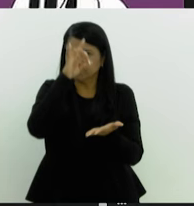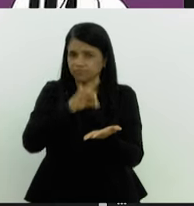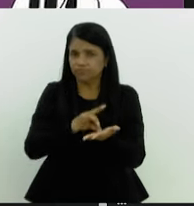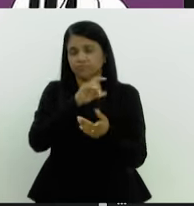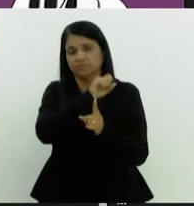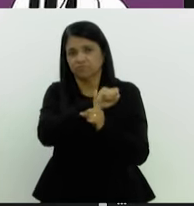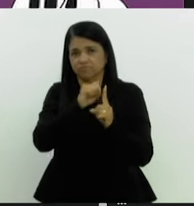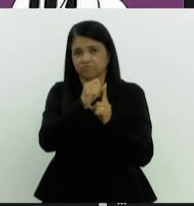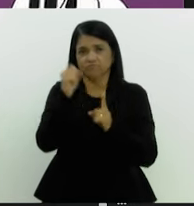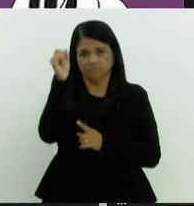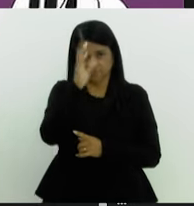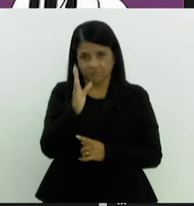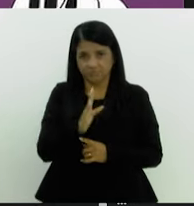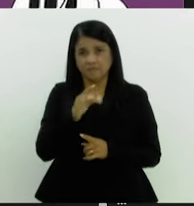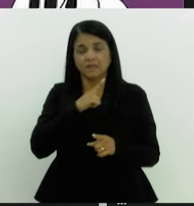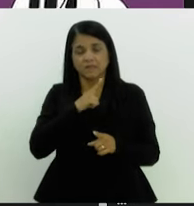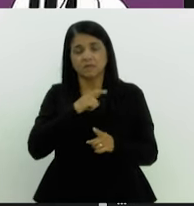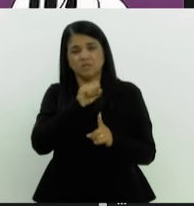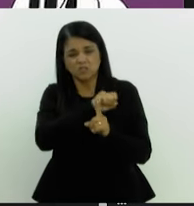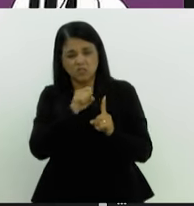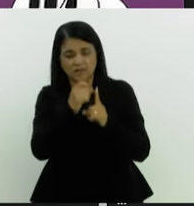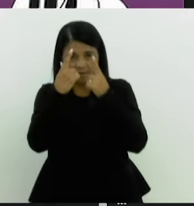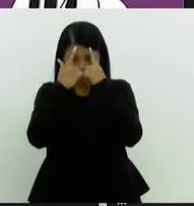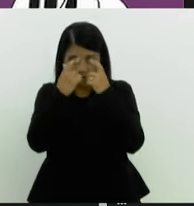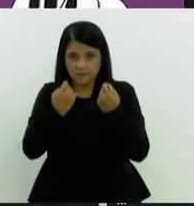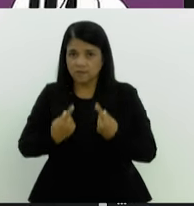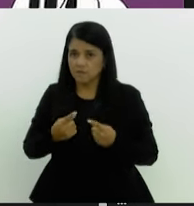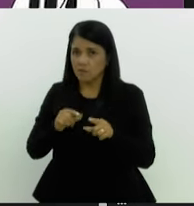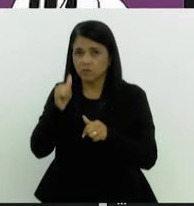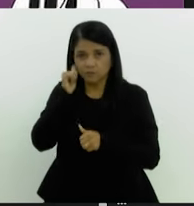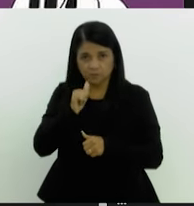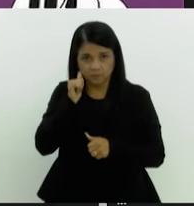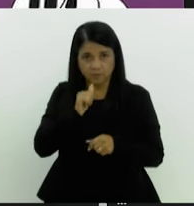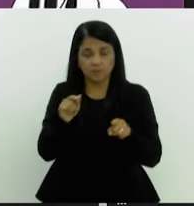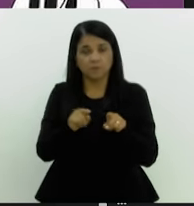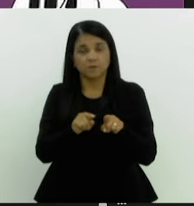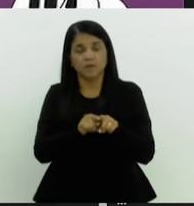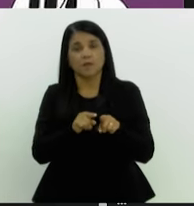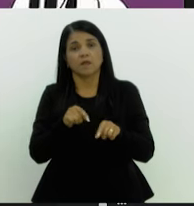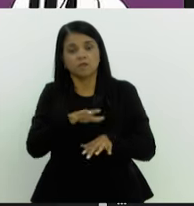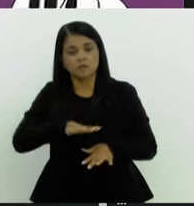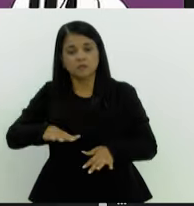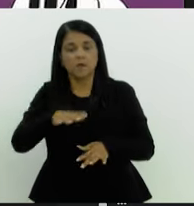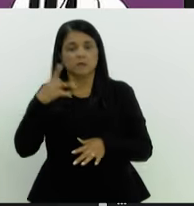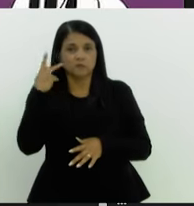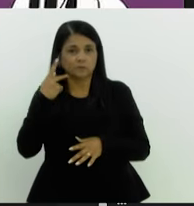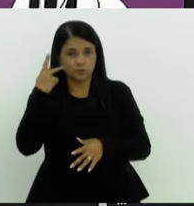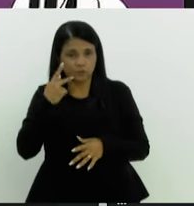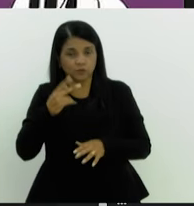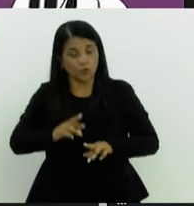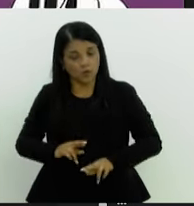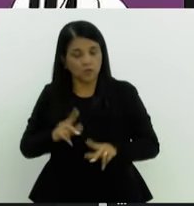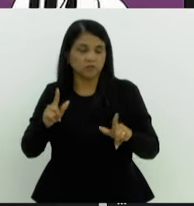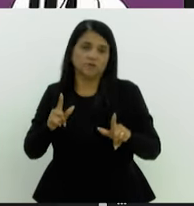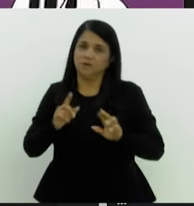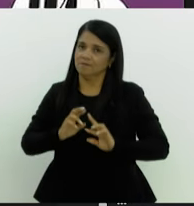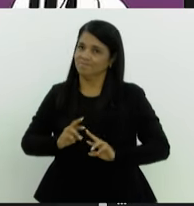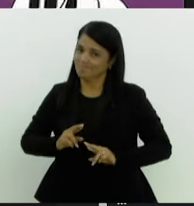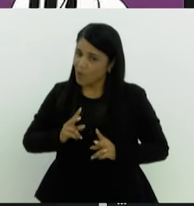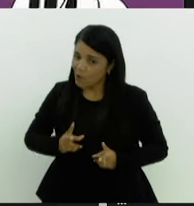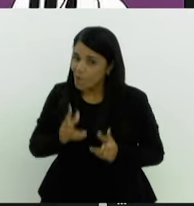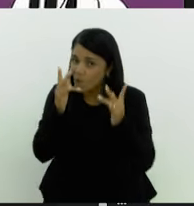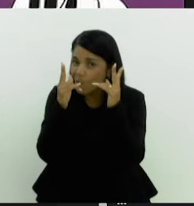brasileira nós temos uma sociedade violenta contra a mulher e a a o espaço político não é diferente mas a a